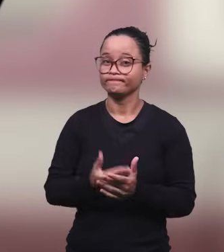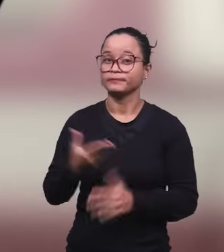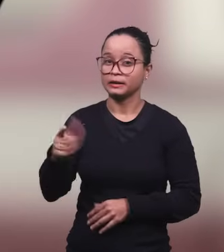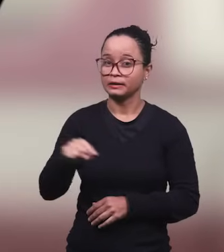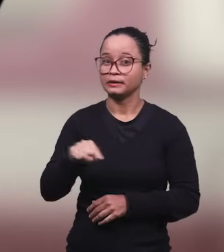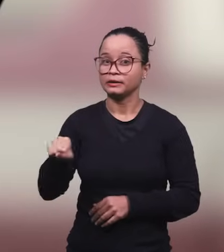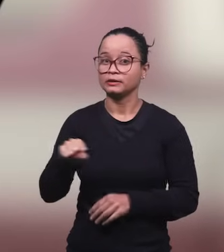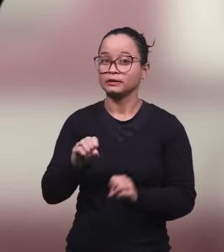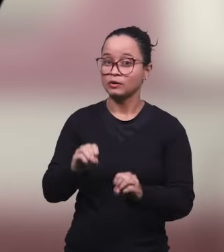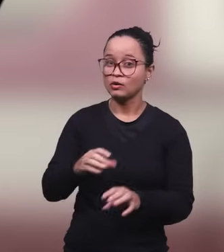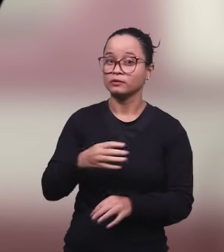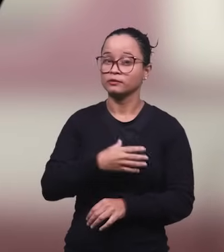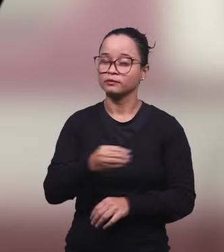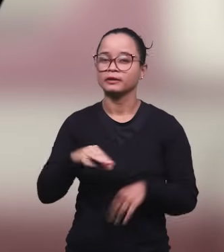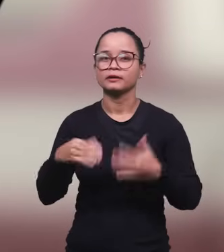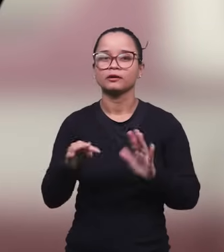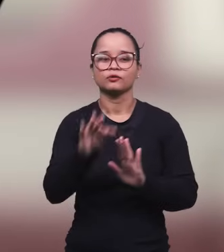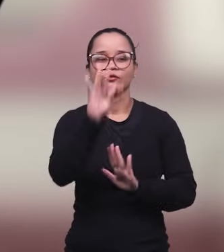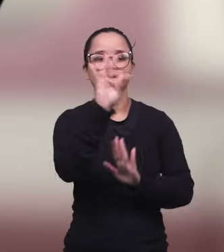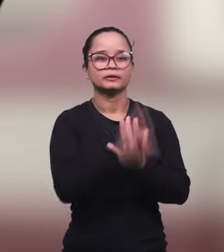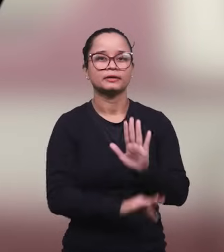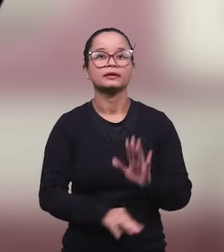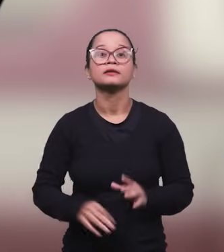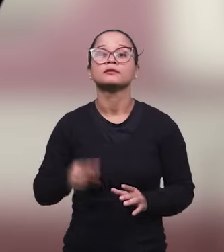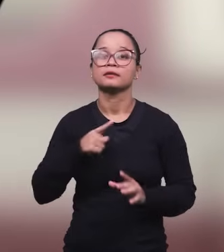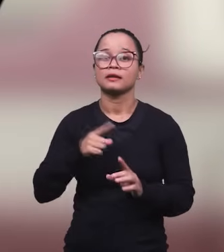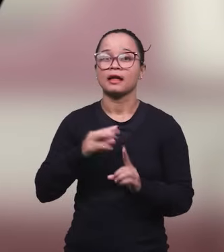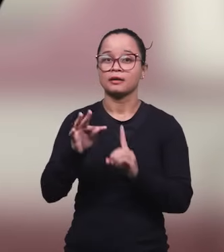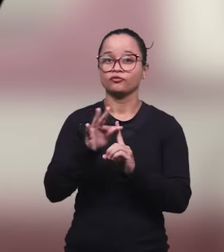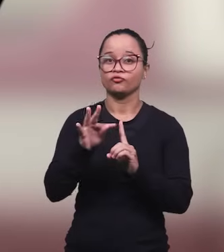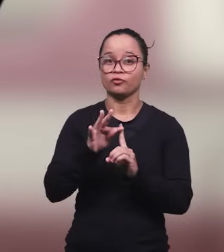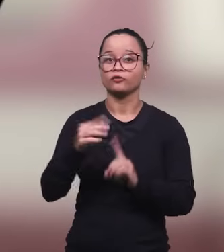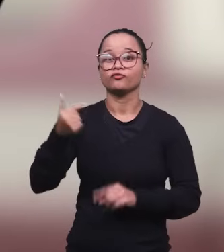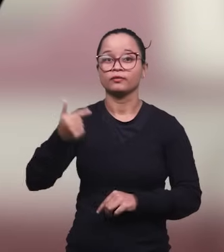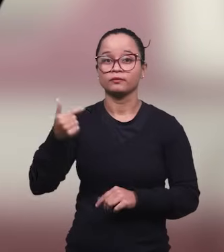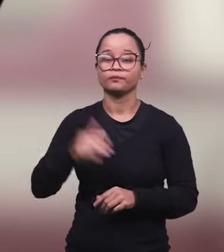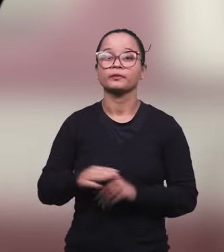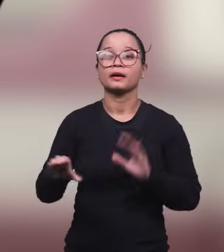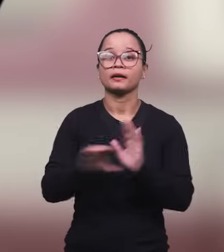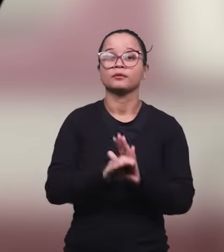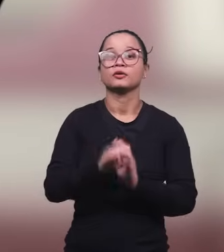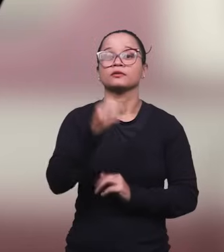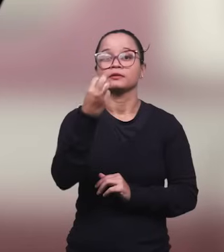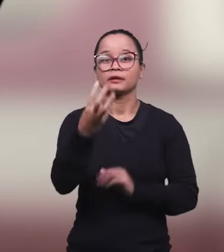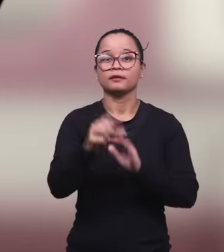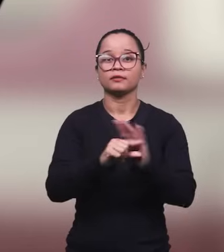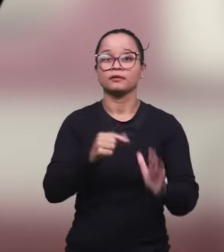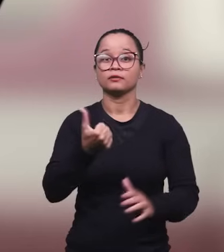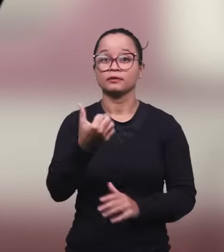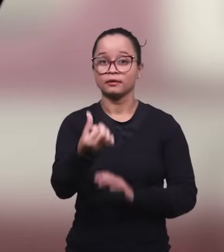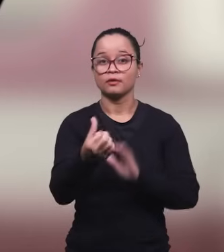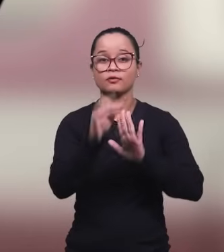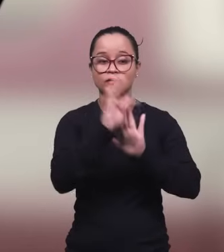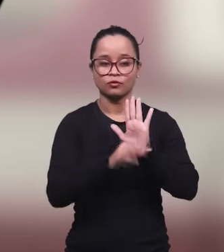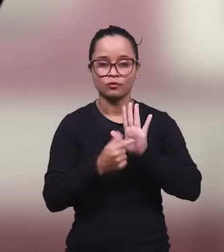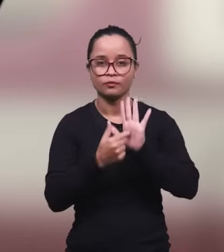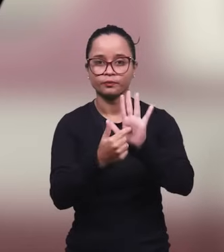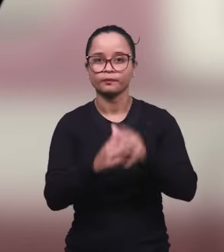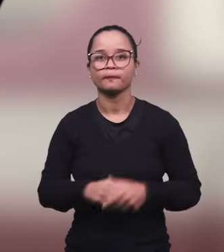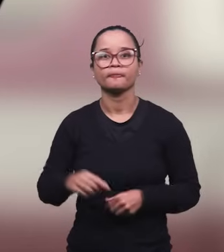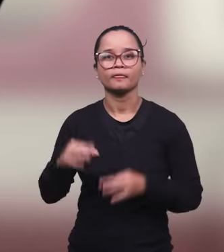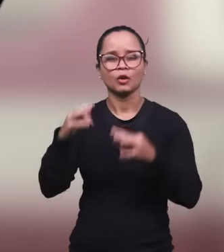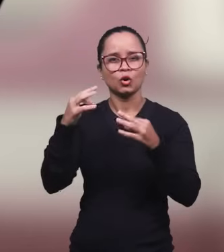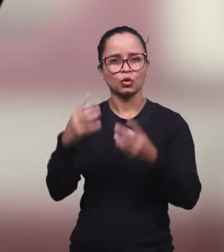nós separamos um texto que está em 2 Timóteo 3, versículo 16, e nos diz: